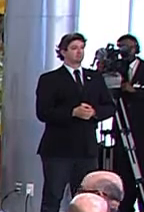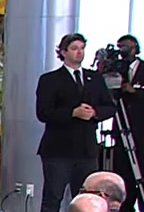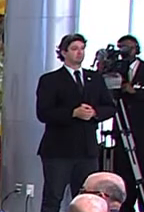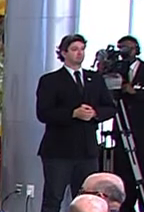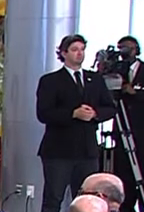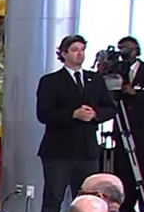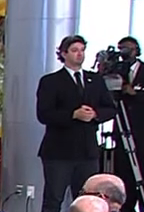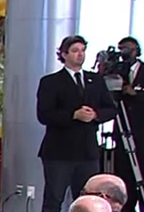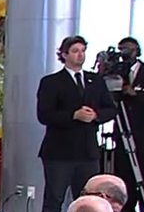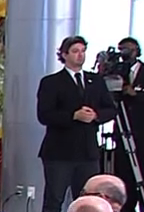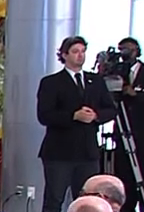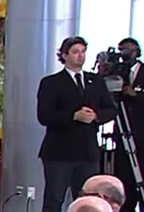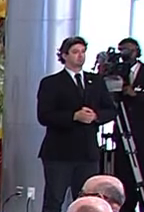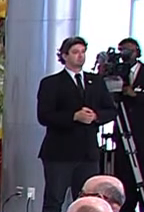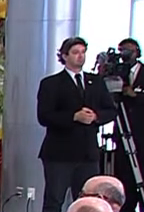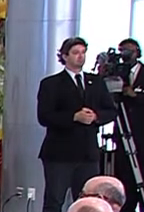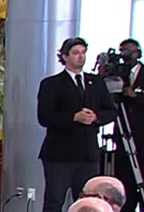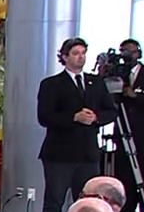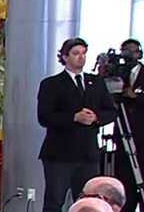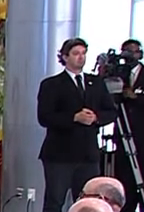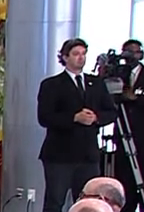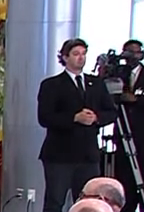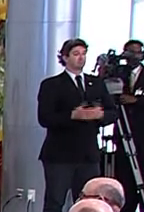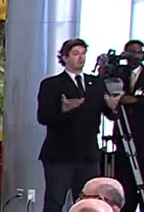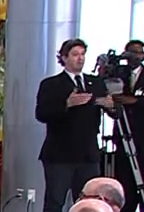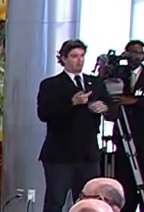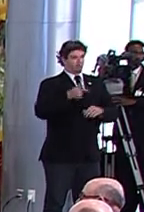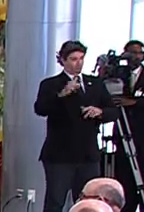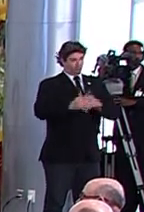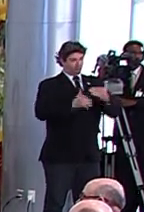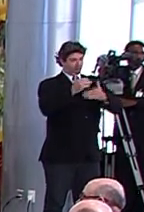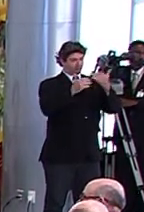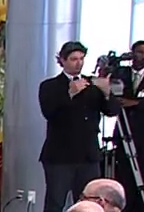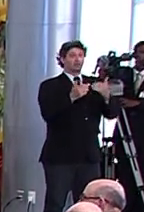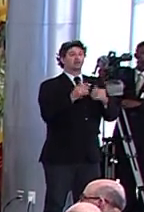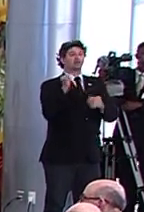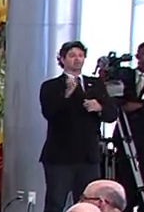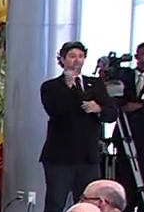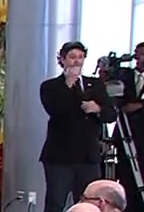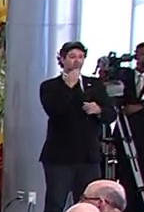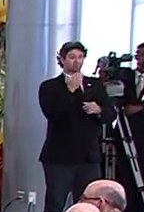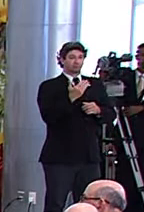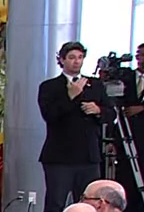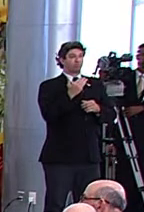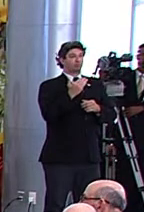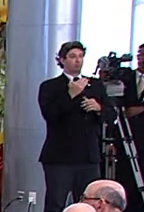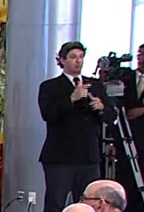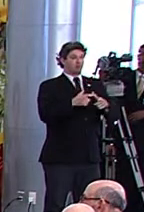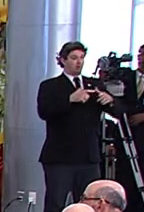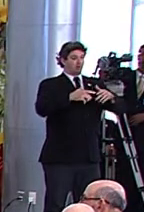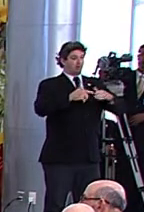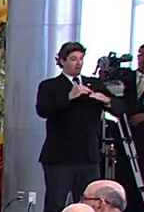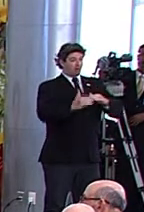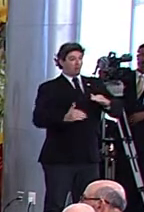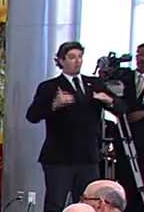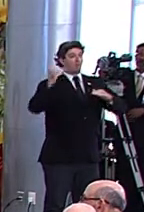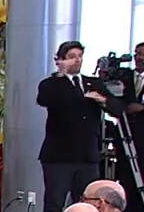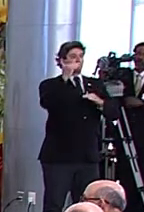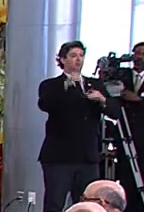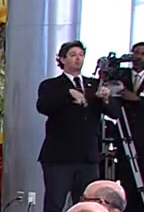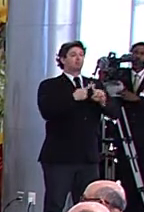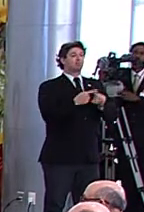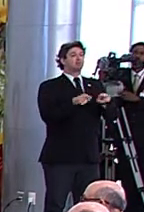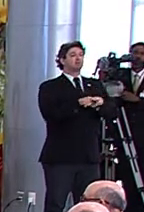Quero agora falar de um outro importante avanço, fundamental para promover o aumento da produtividade aliada